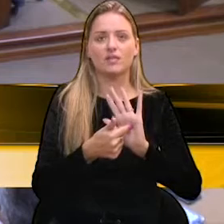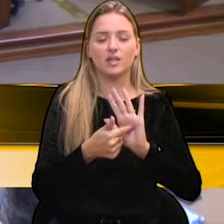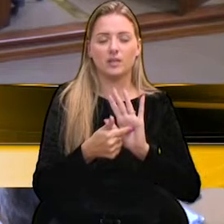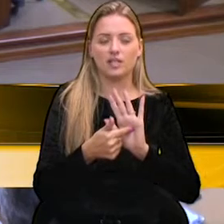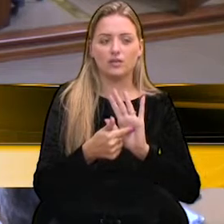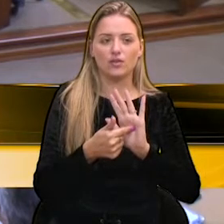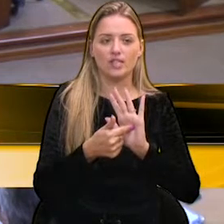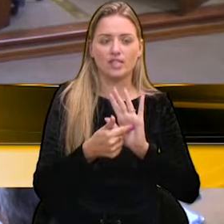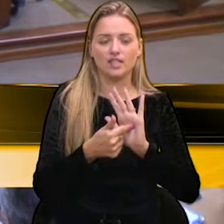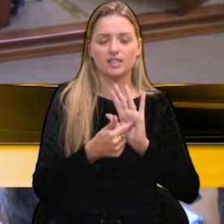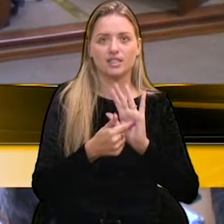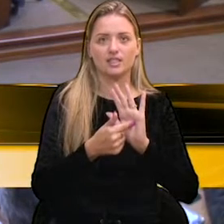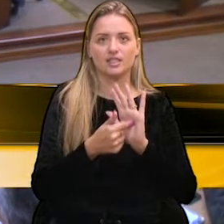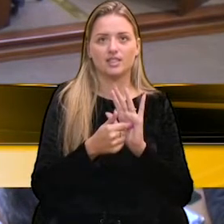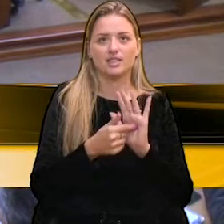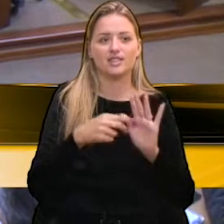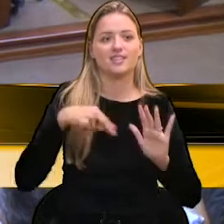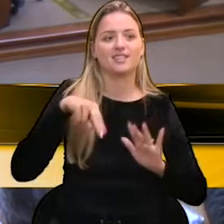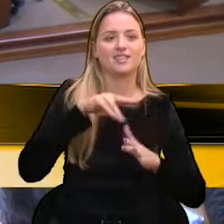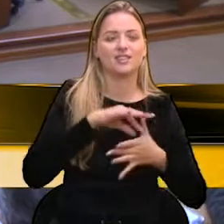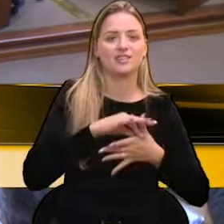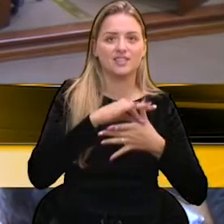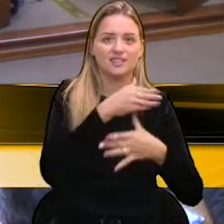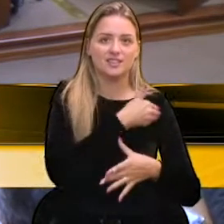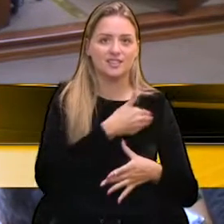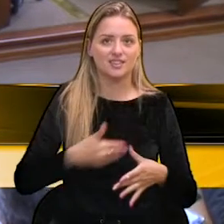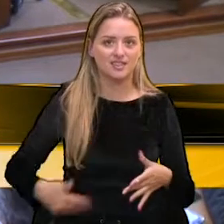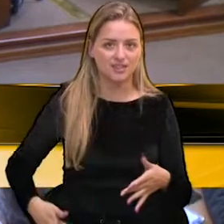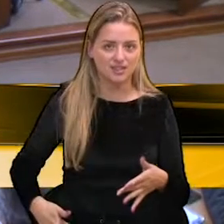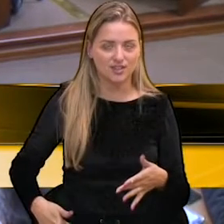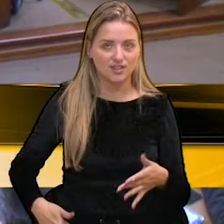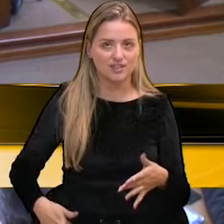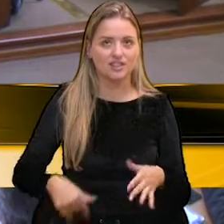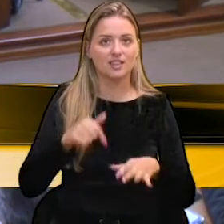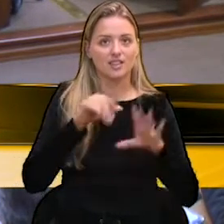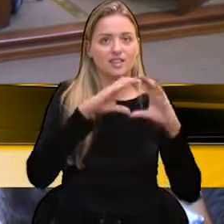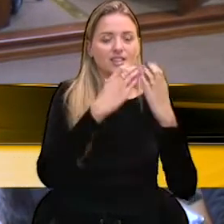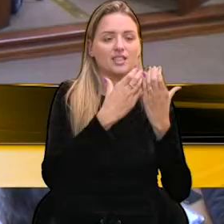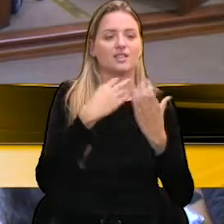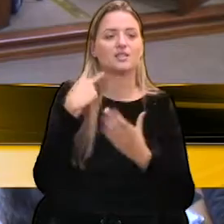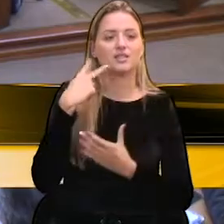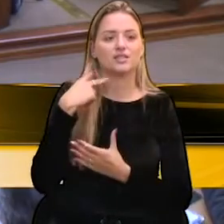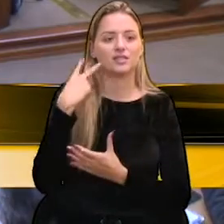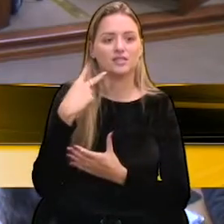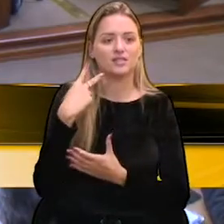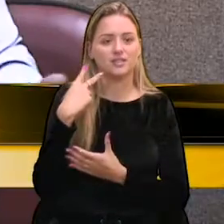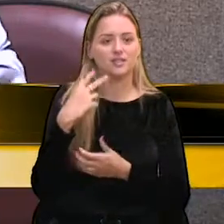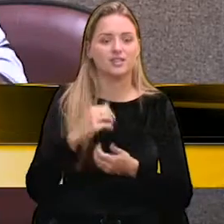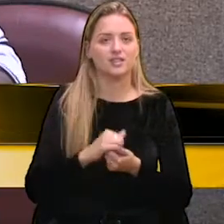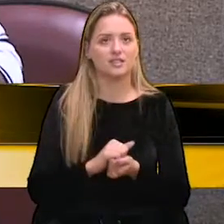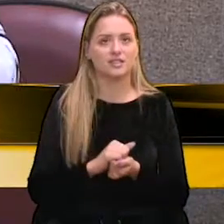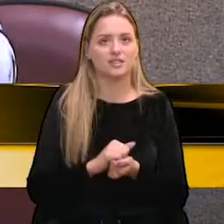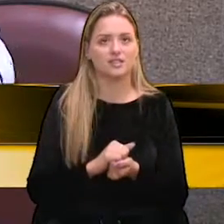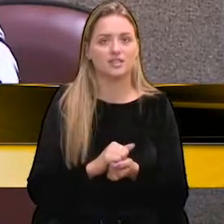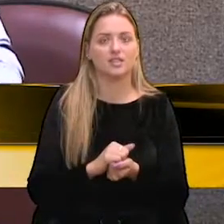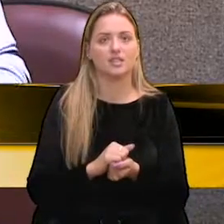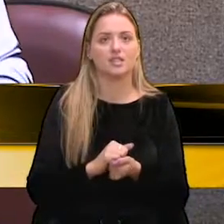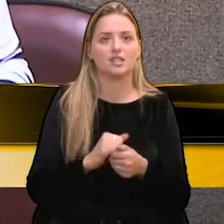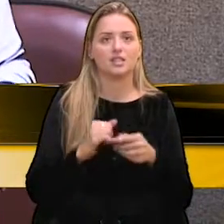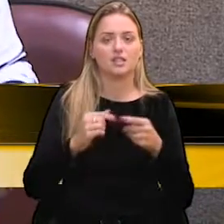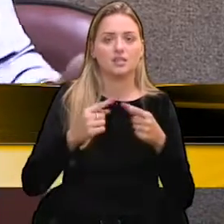sugeri ao nobre líder de governo que nós tínhamos aqui, e a casa tem essa tradição, e às vezes pode ser quebrada, mas